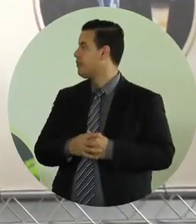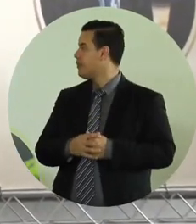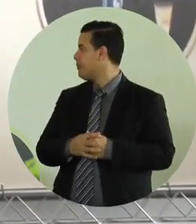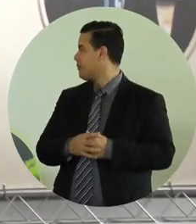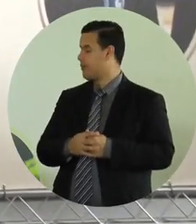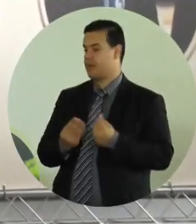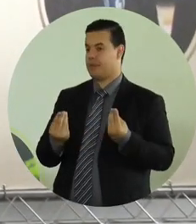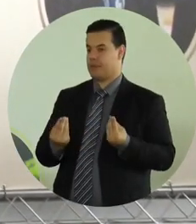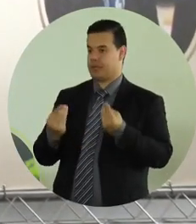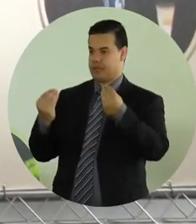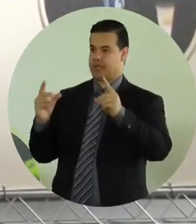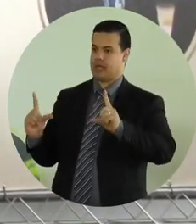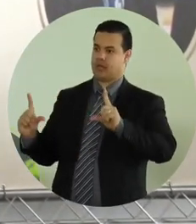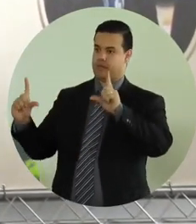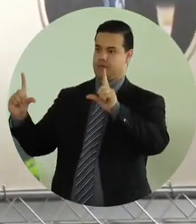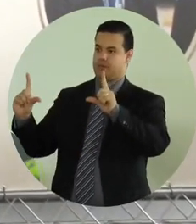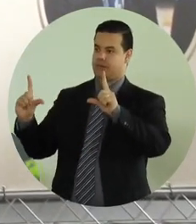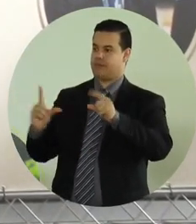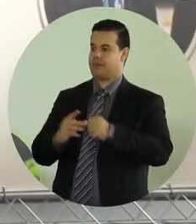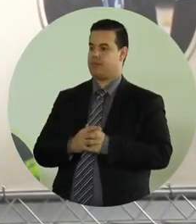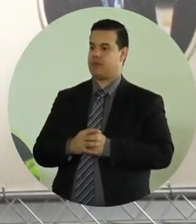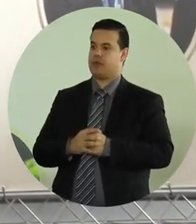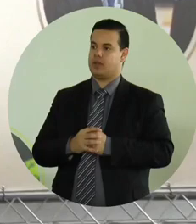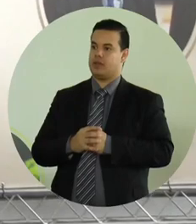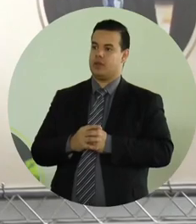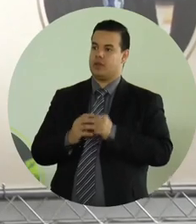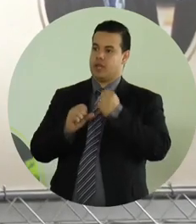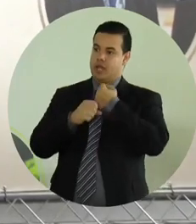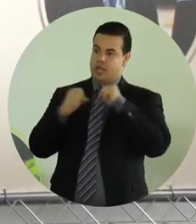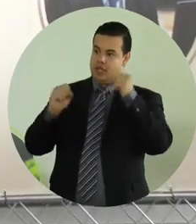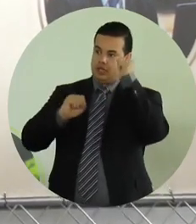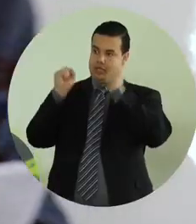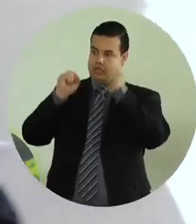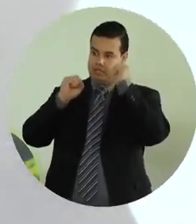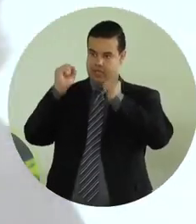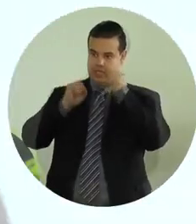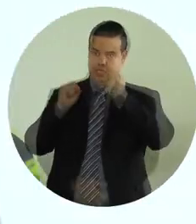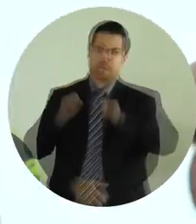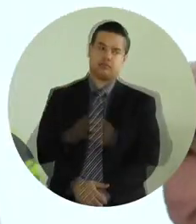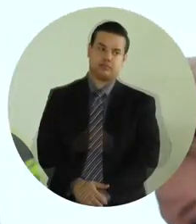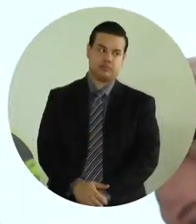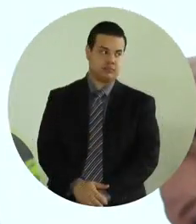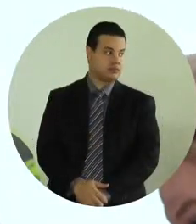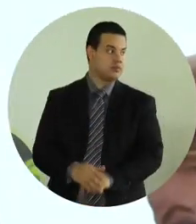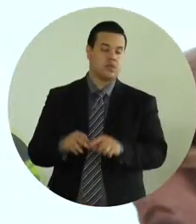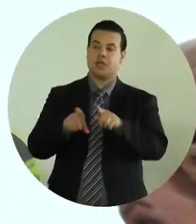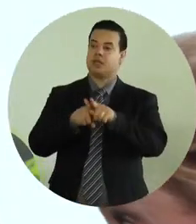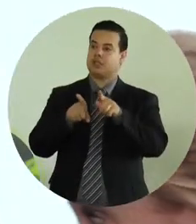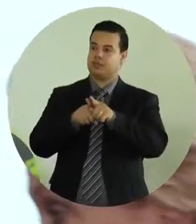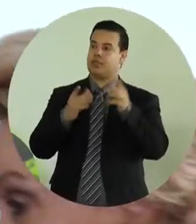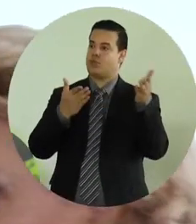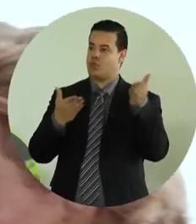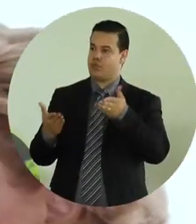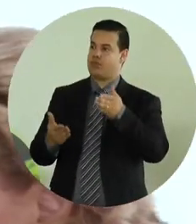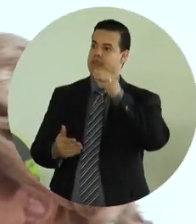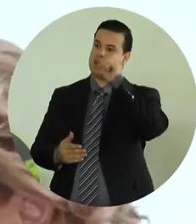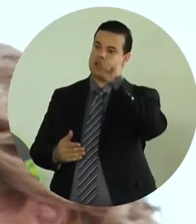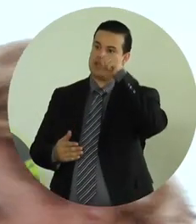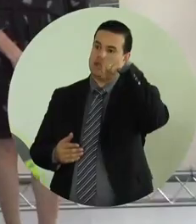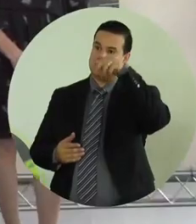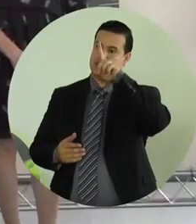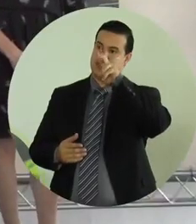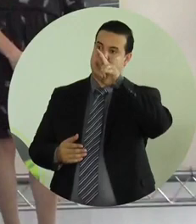a entrega. Categoria Grandes Empresas. Quero convidar também a senhora Andréa, presidente